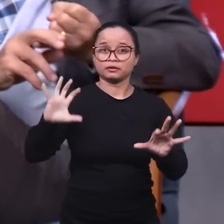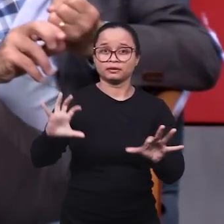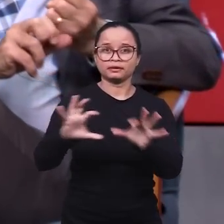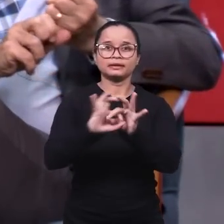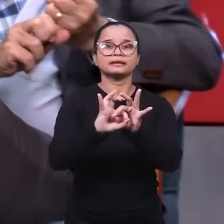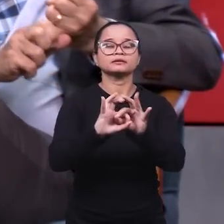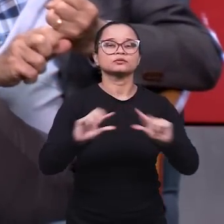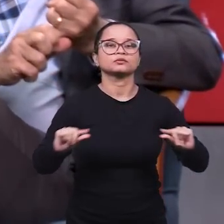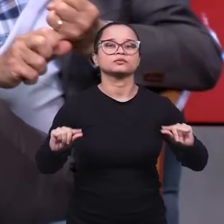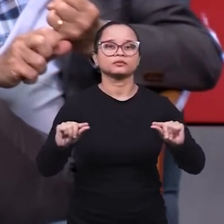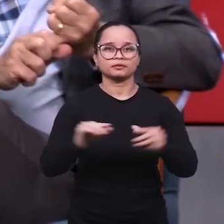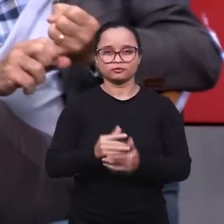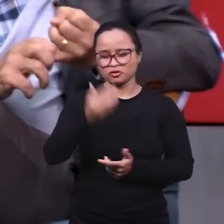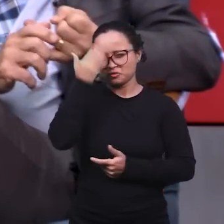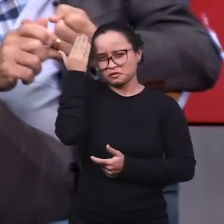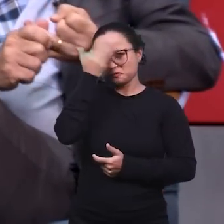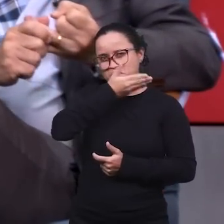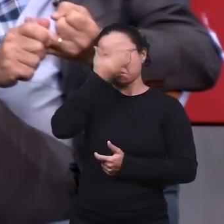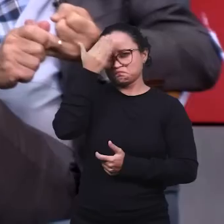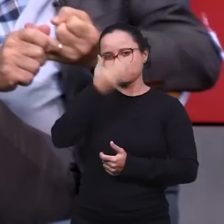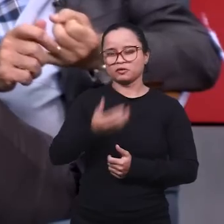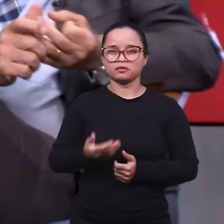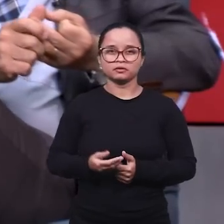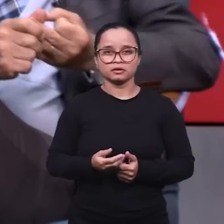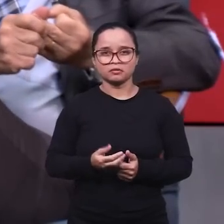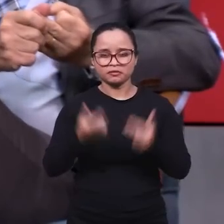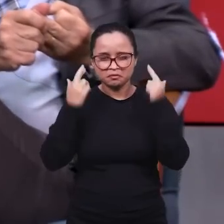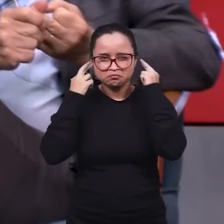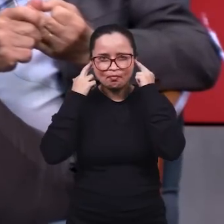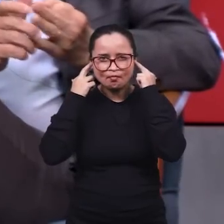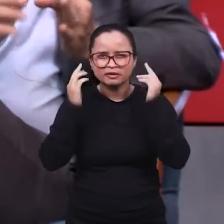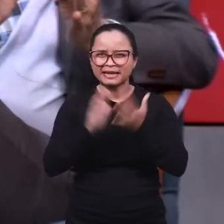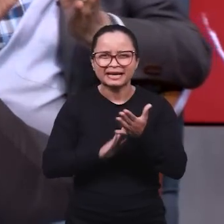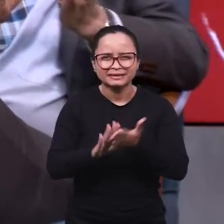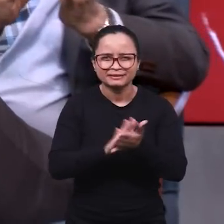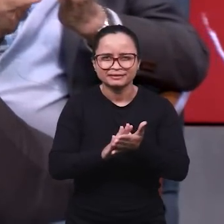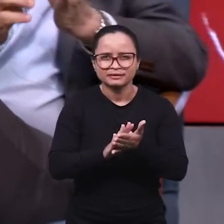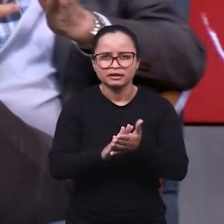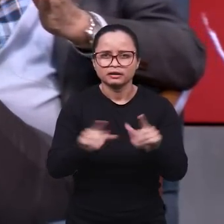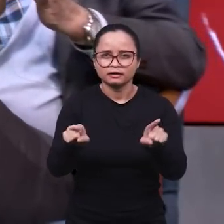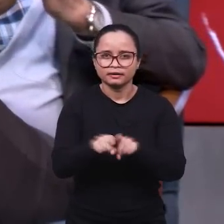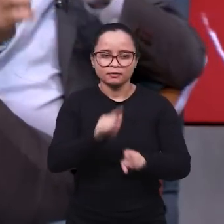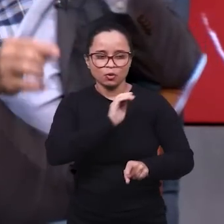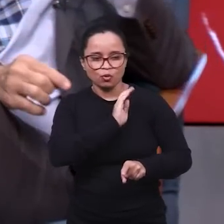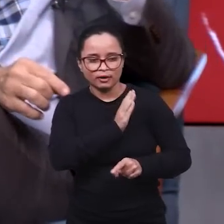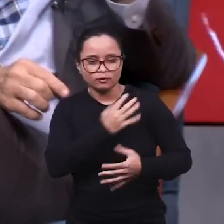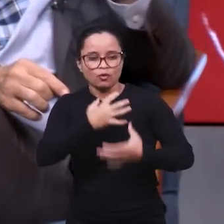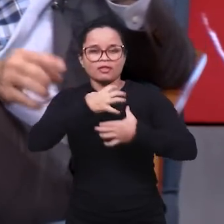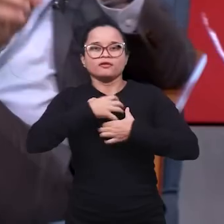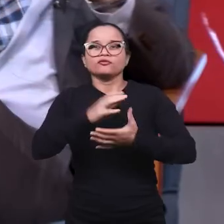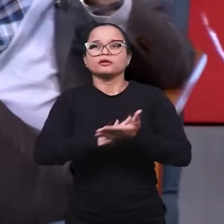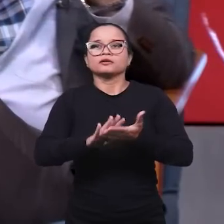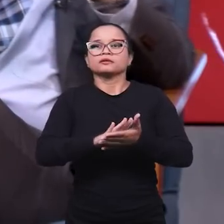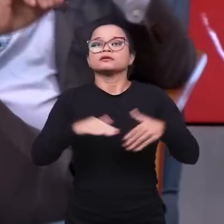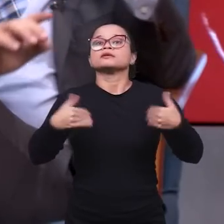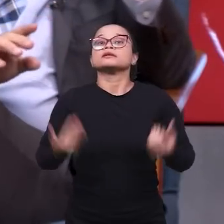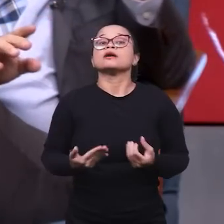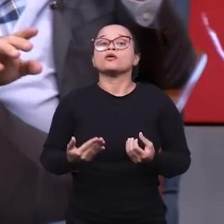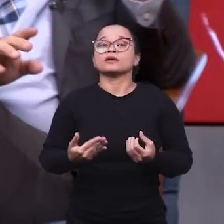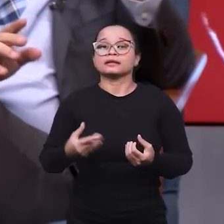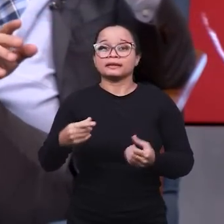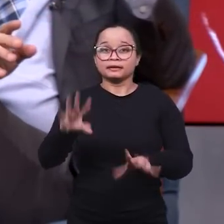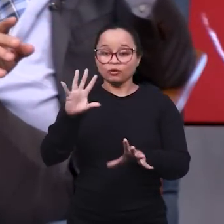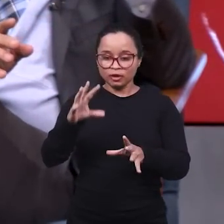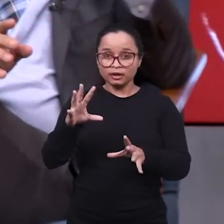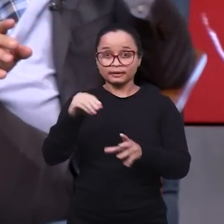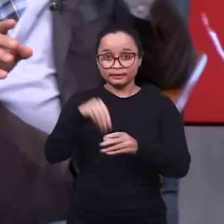que o olho não viu, ouvido não ouviu, não passou pelo coração. O que significa isso? Órgãos do sentido. Isso aí está dentro dos